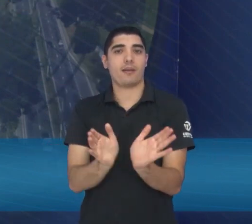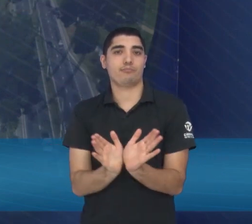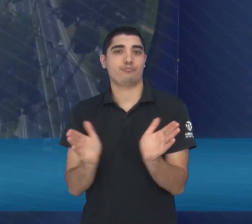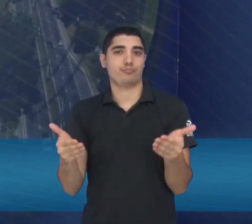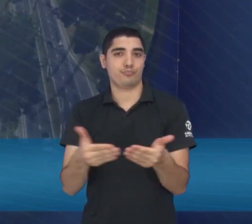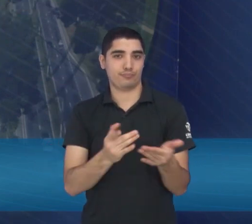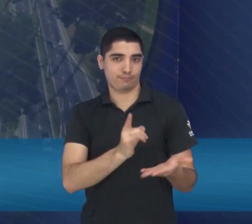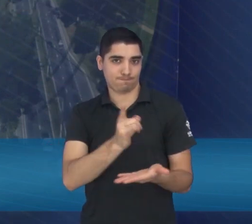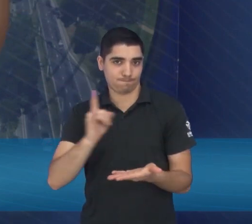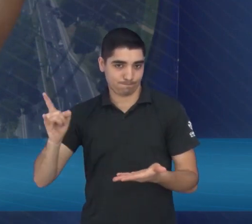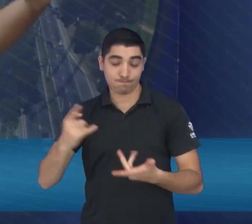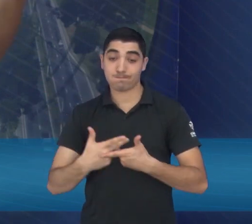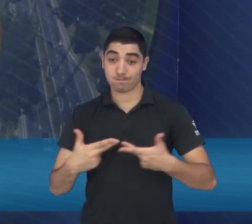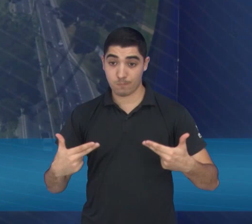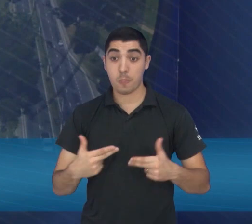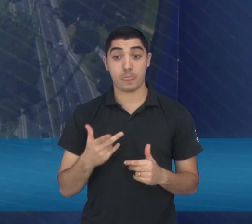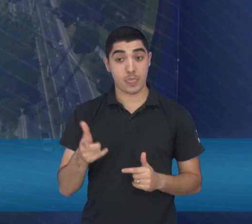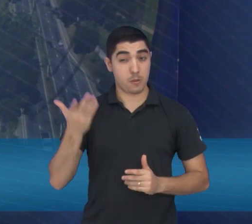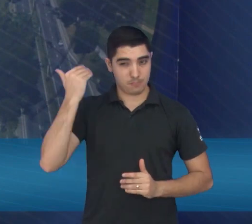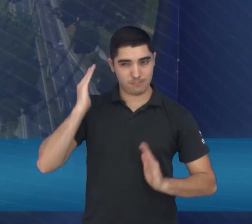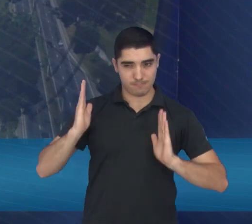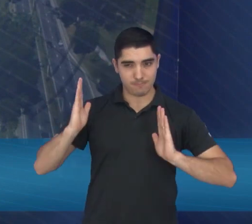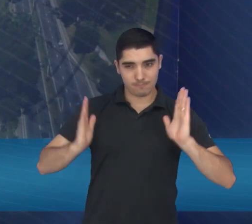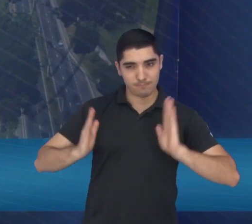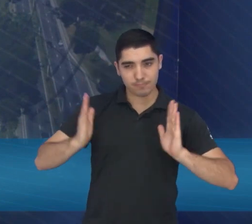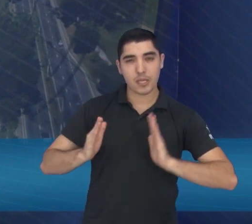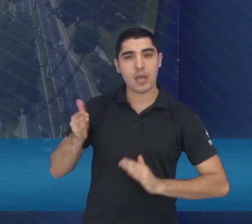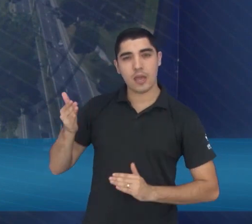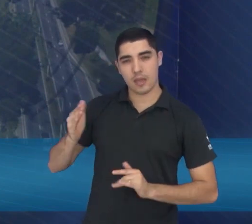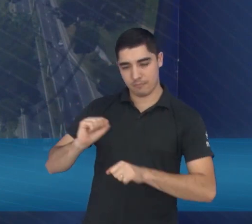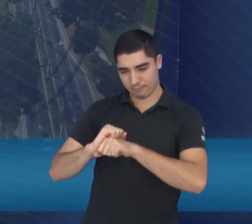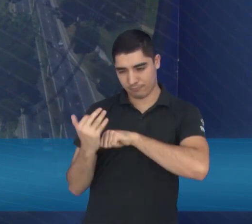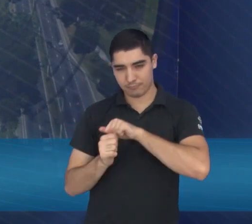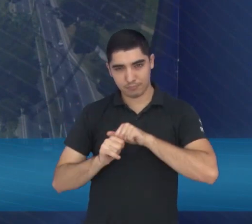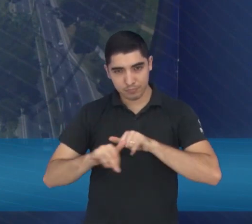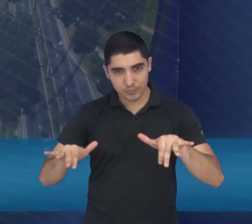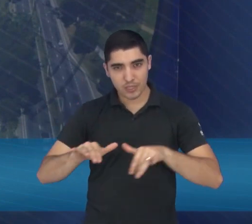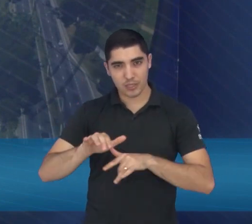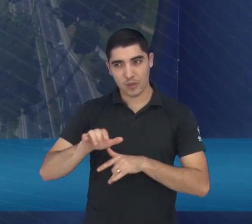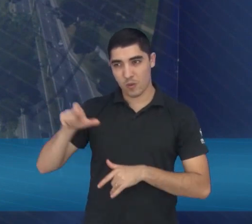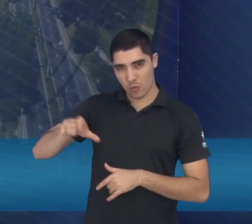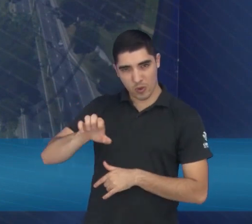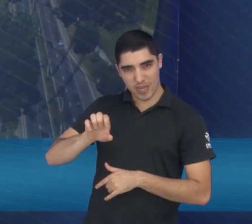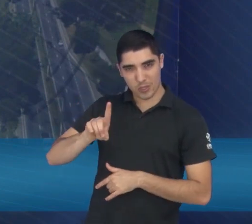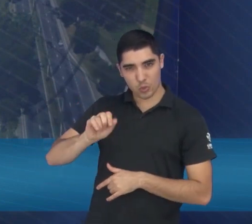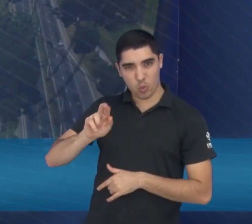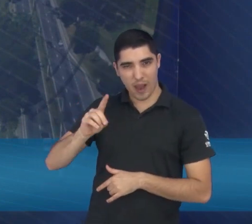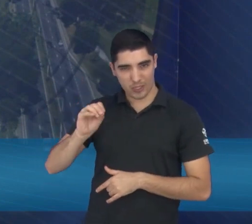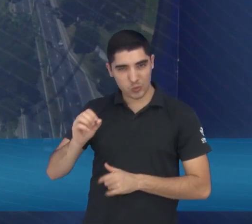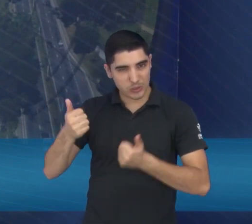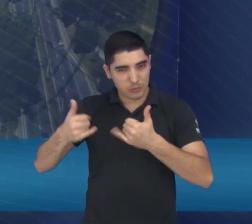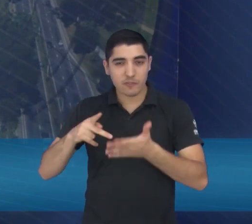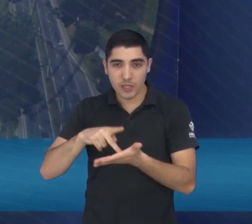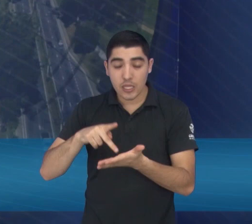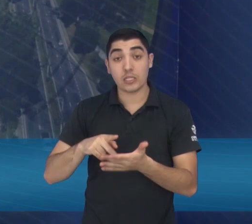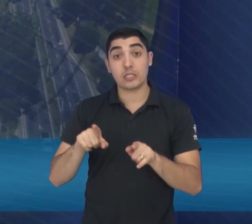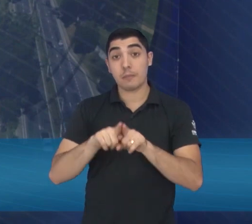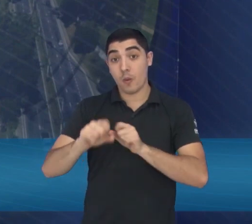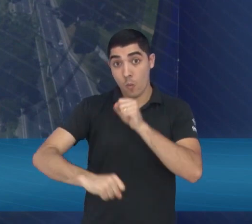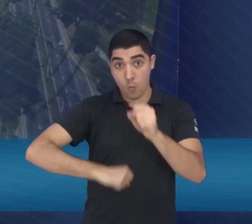todo esse processo da pandemia, que o Eduardo bem pontuou aqui, naquele auge, né? E em